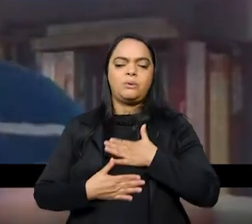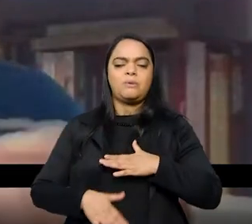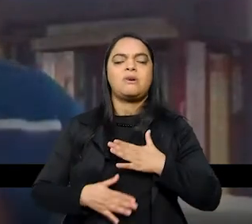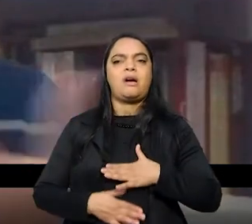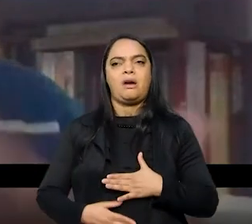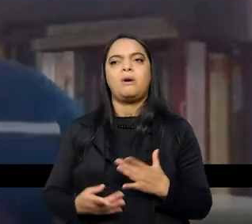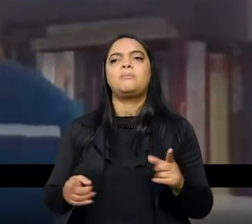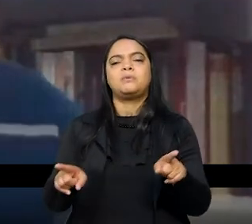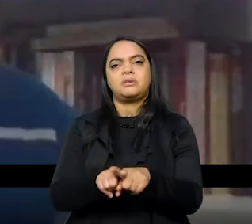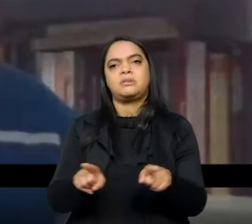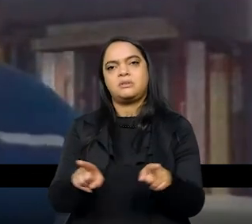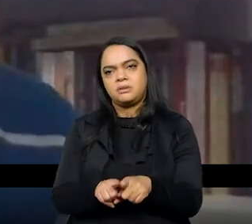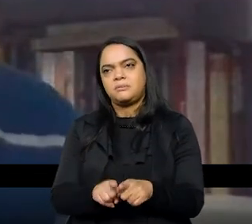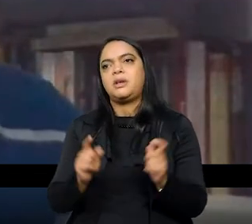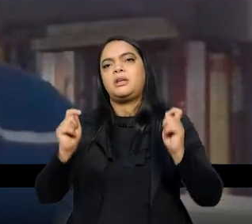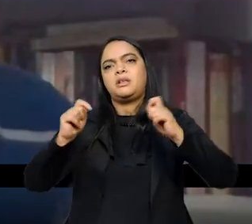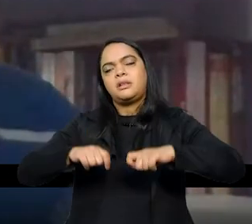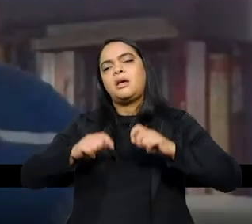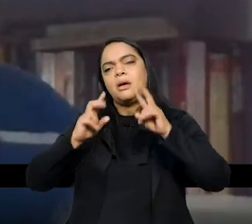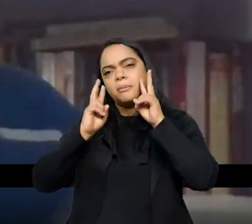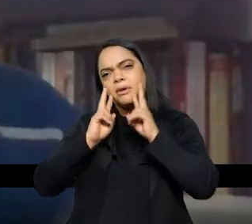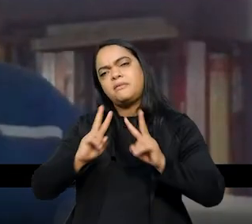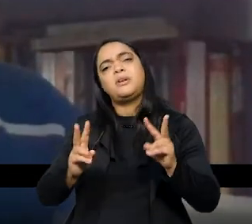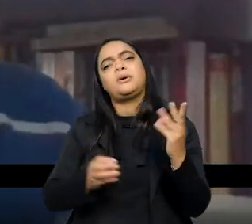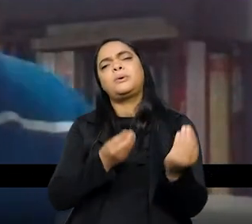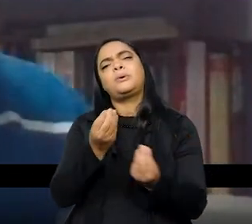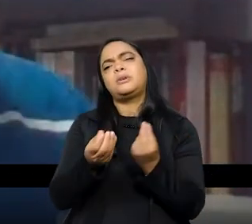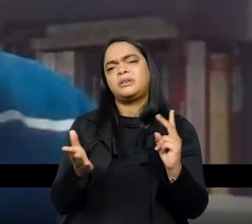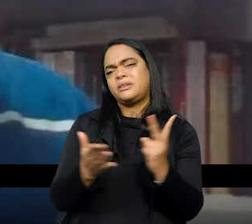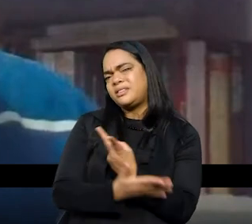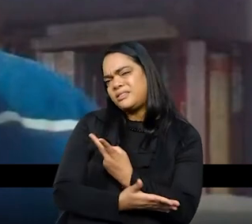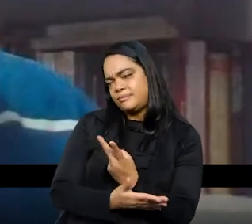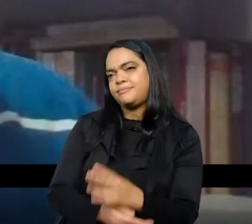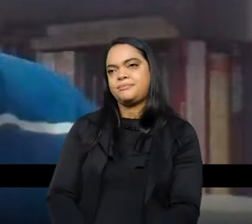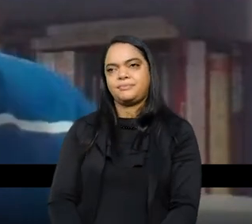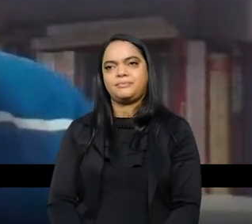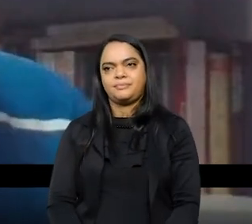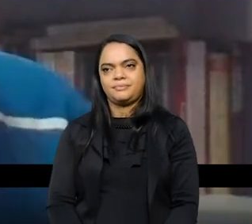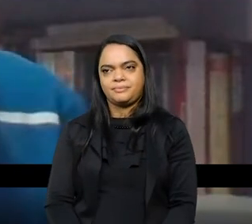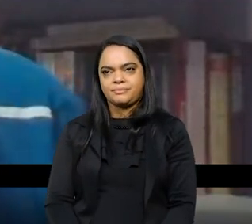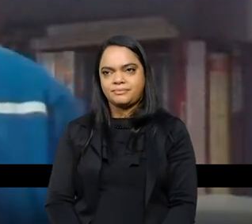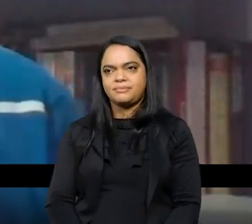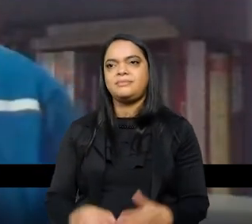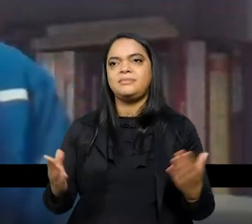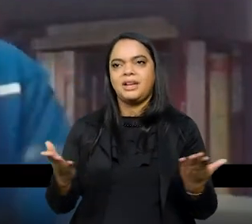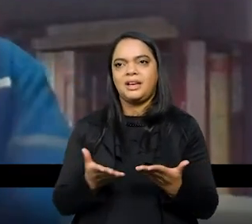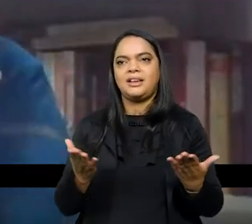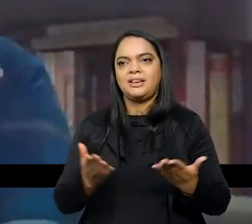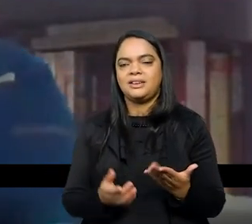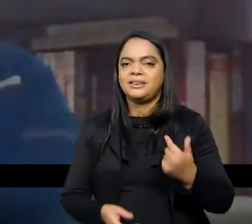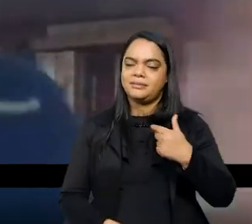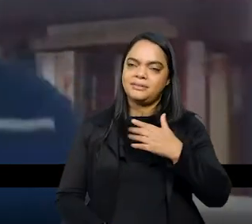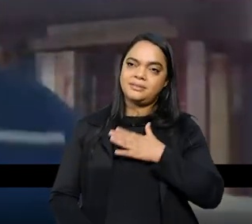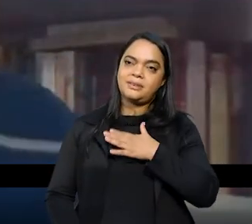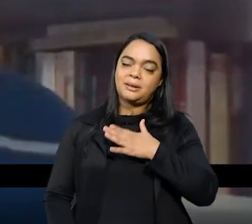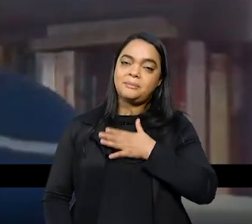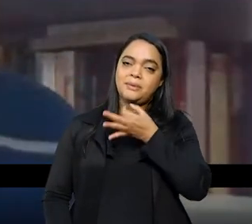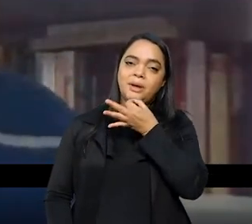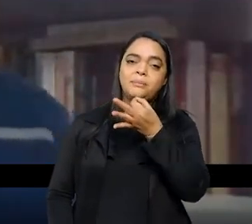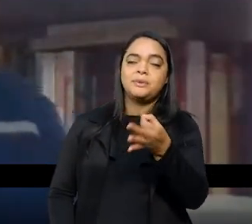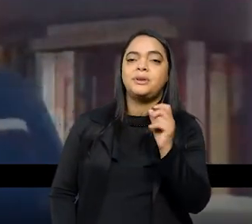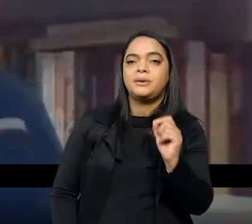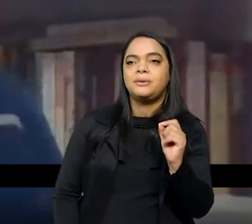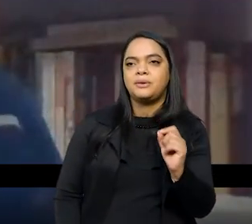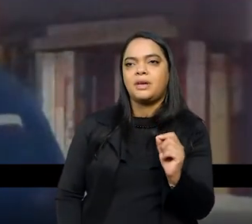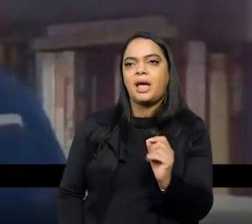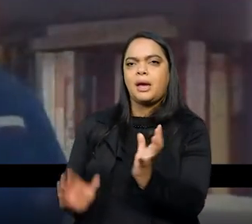ver como foi isso. Né? Como é isso? No momento agora eu estou com a visão, é aquela parte de Pernambuco que